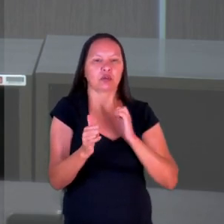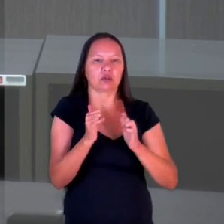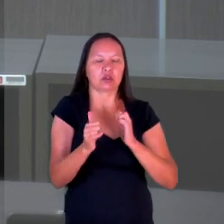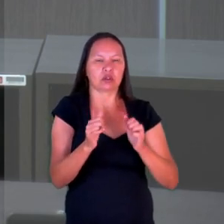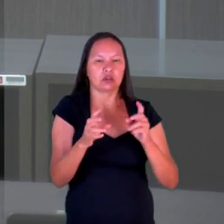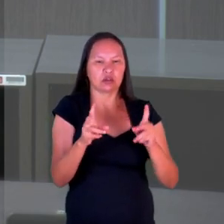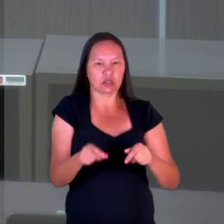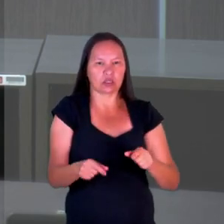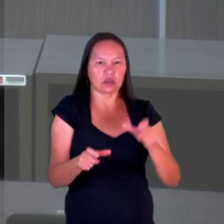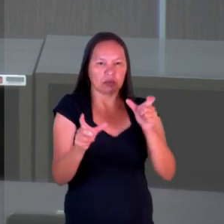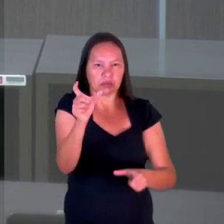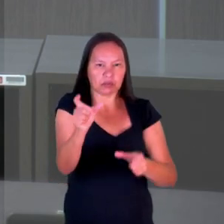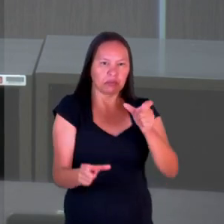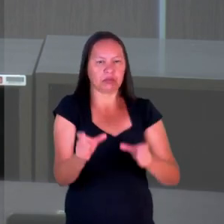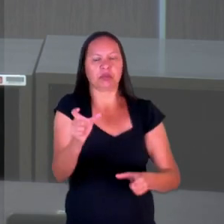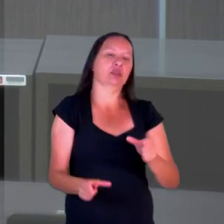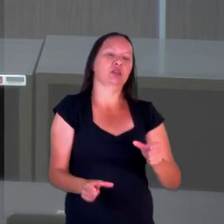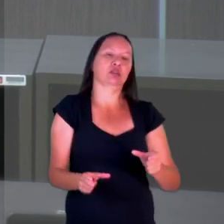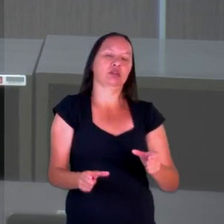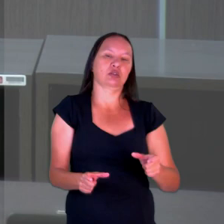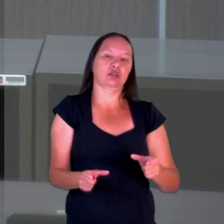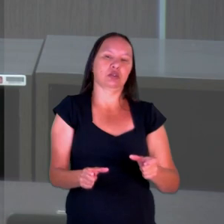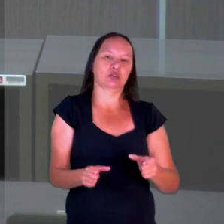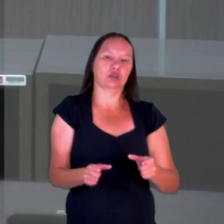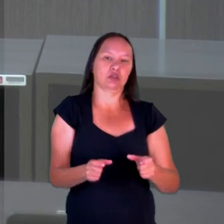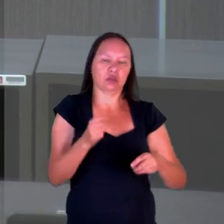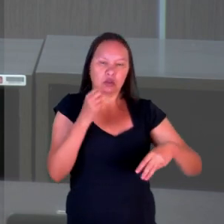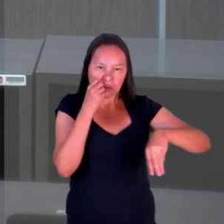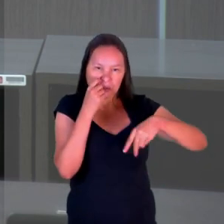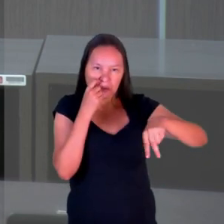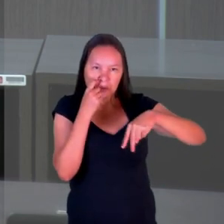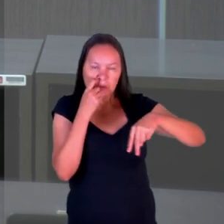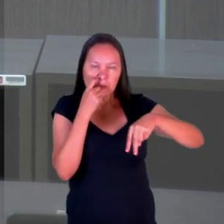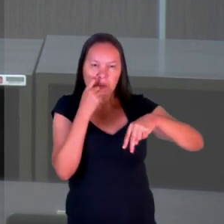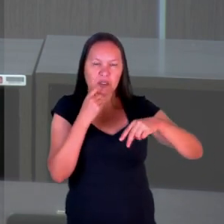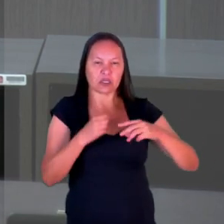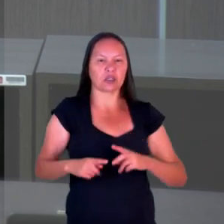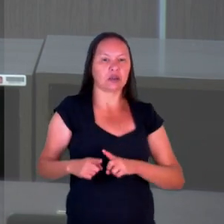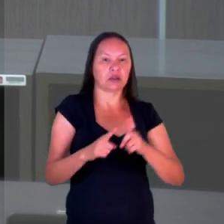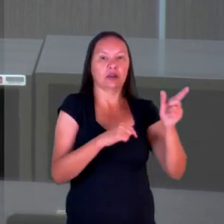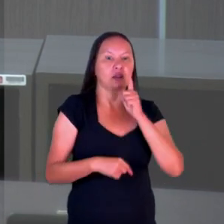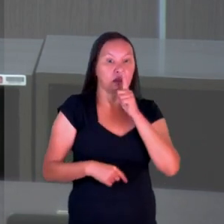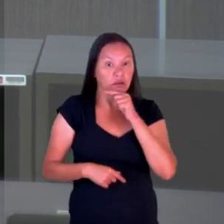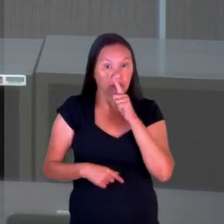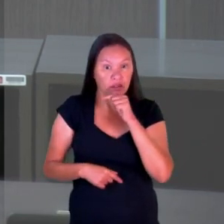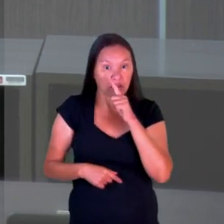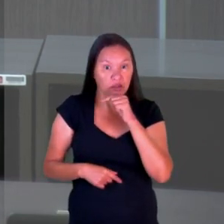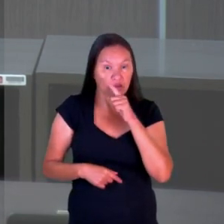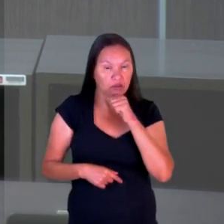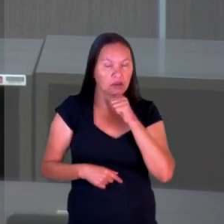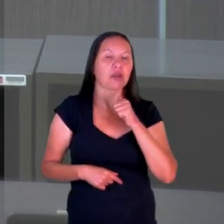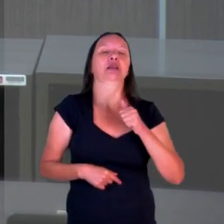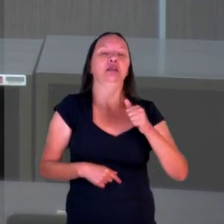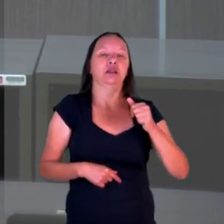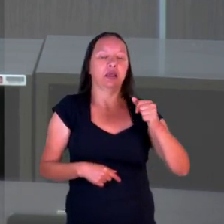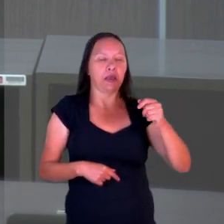angustiados que estão no semiário nordestino onde eles levam água através da operação